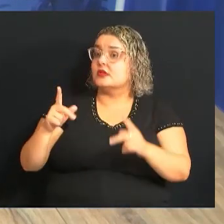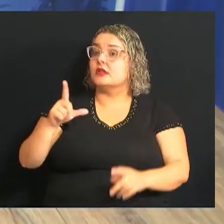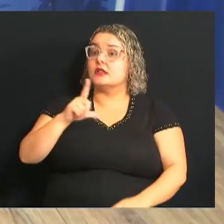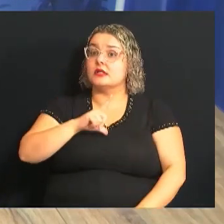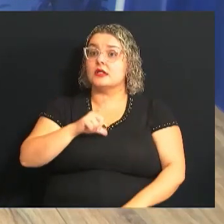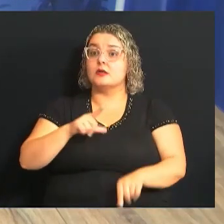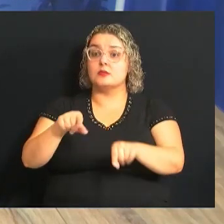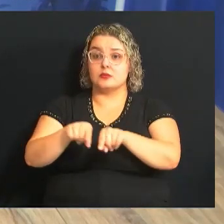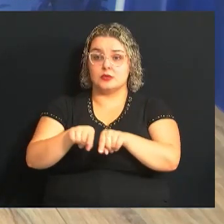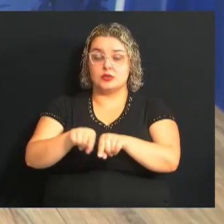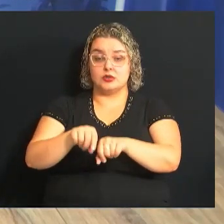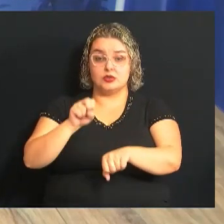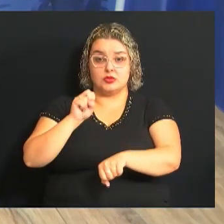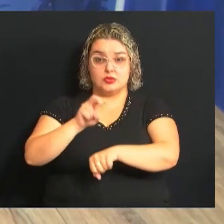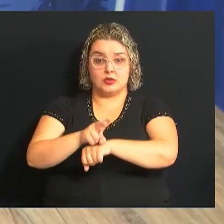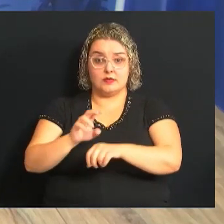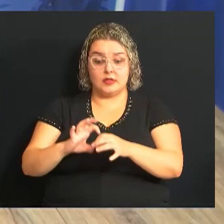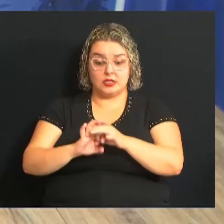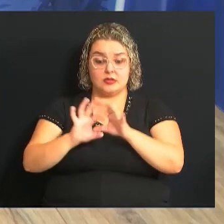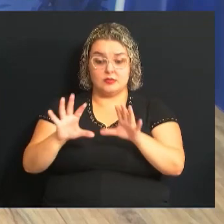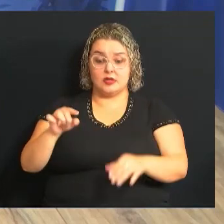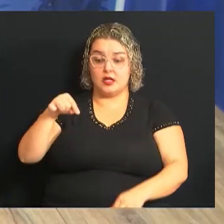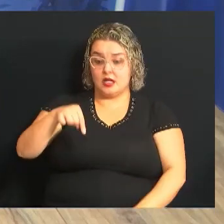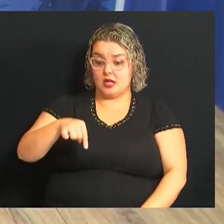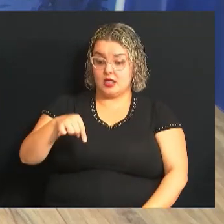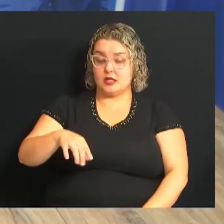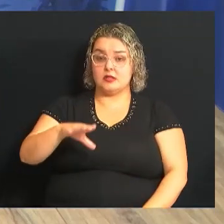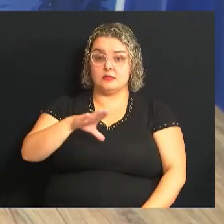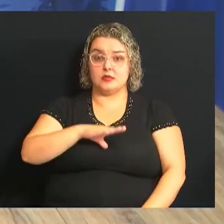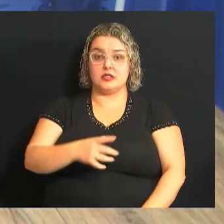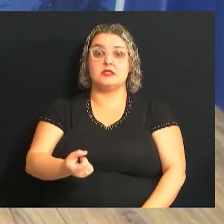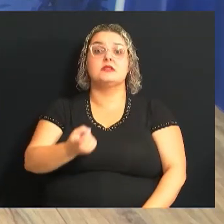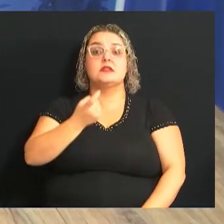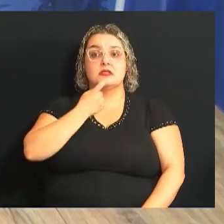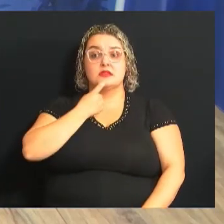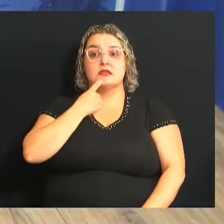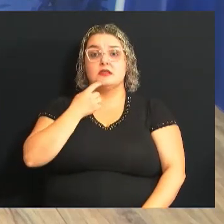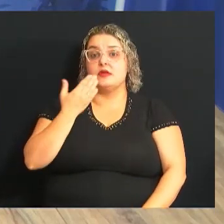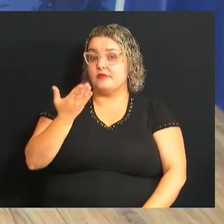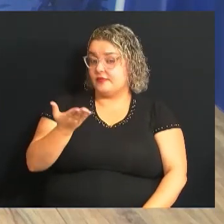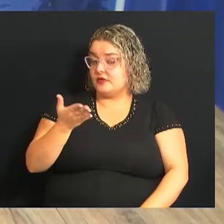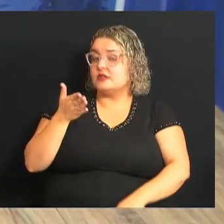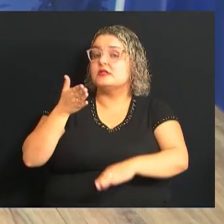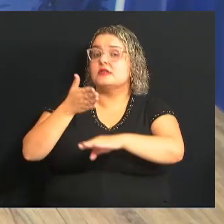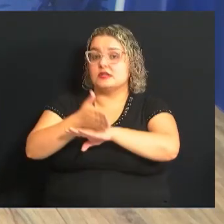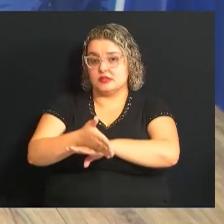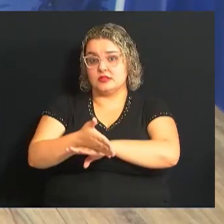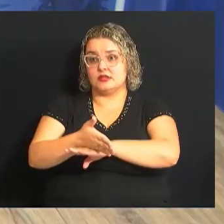também as vagas disponíveis aqui para a cidade de Campinas. Você acessa